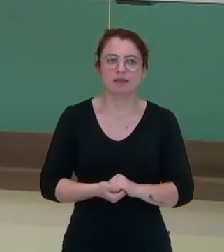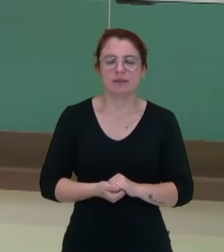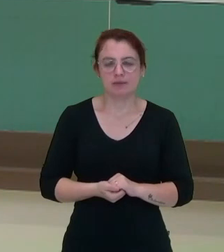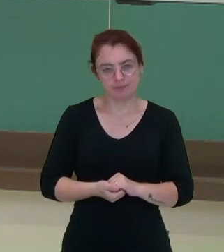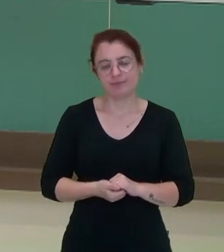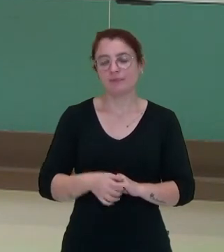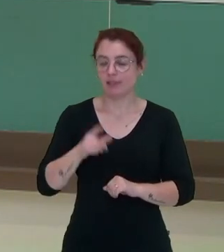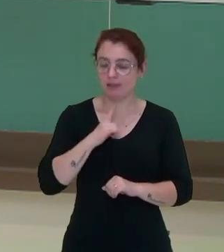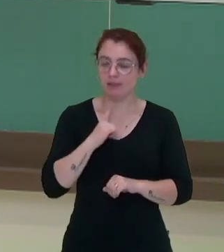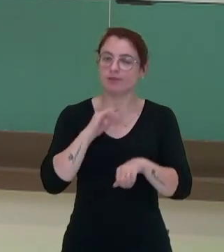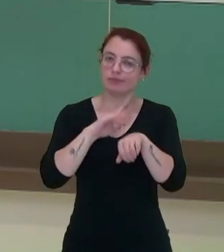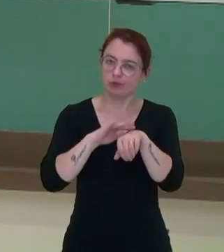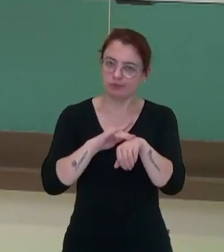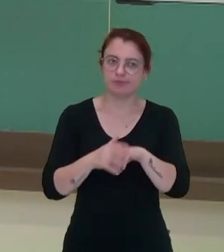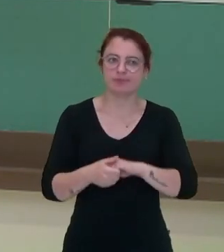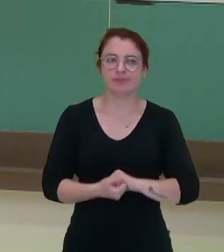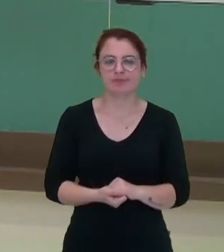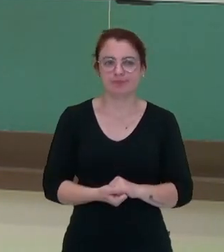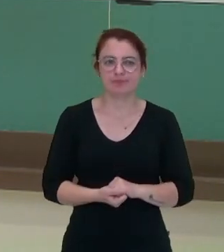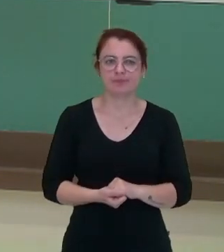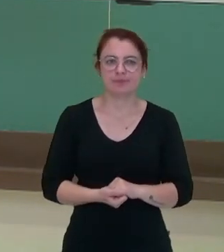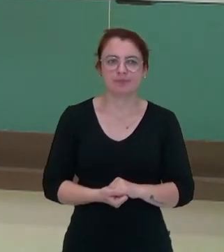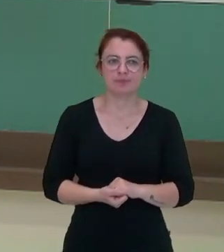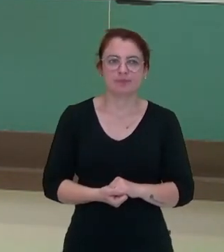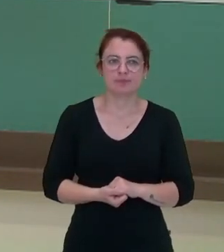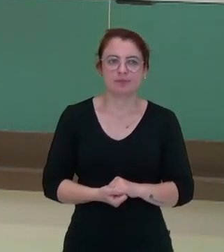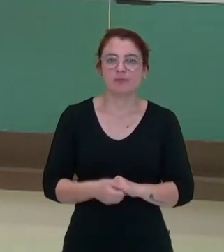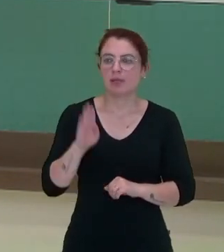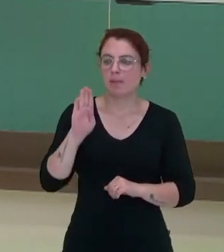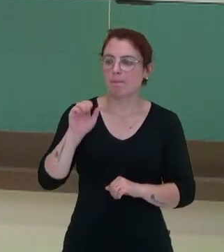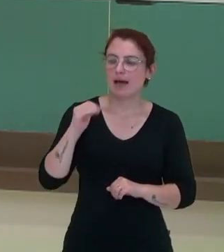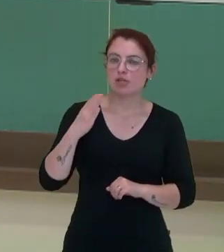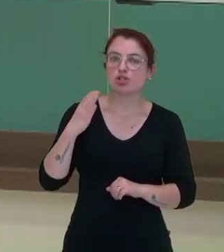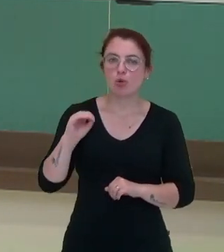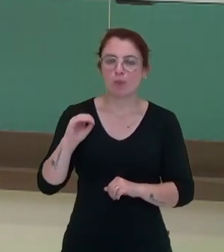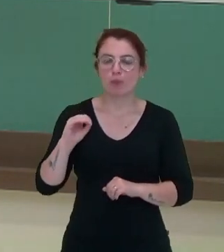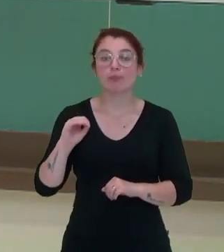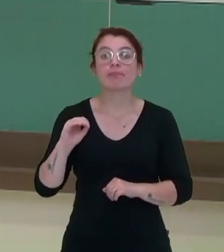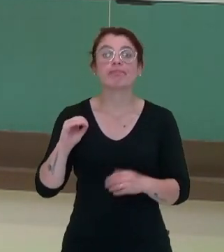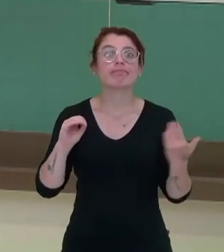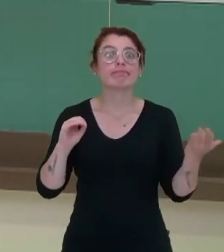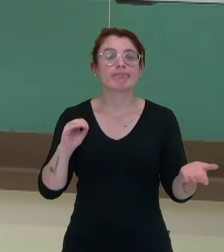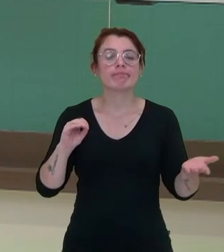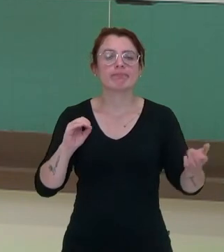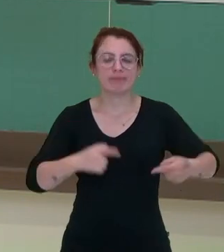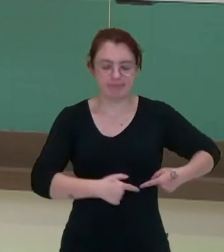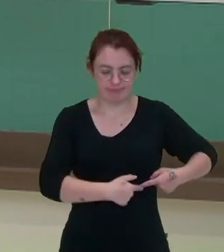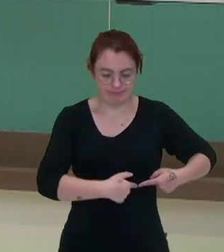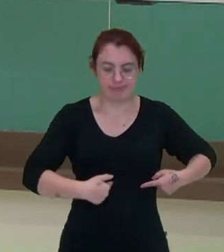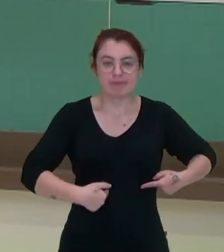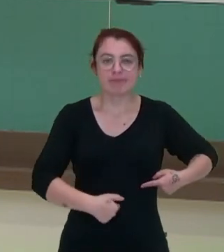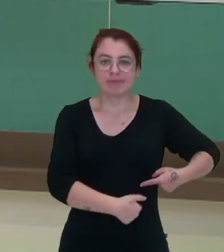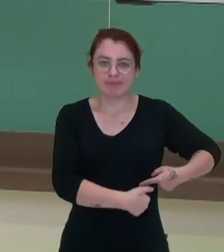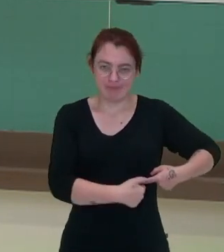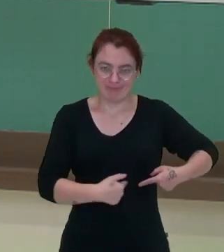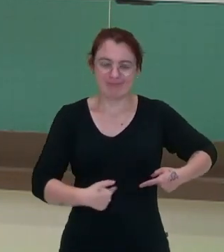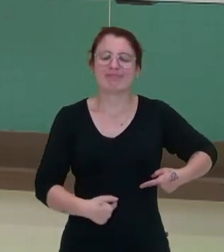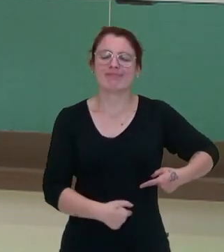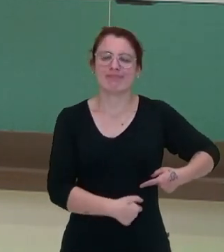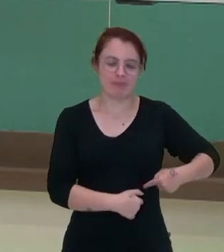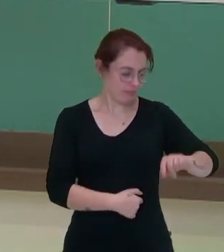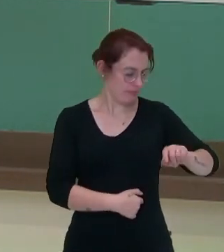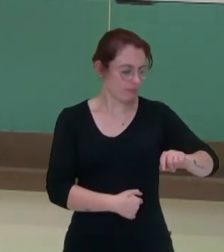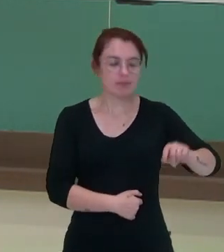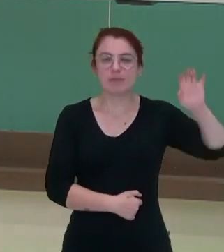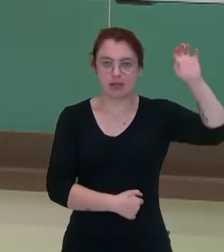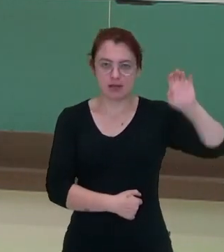indicando que eu estava com uma infecção. E nós temos o baço. O baço é um órgão rico em linfonodos.